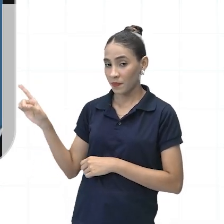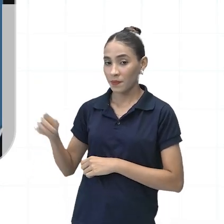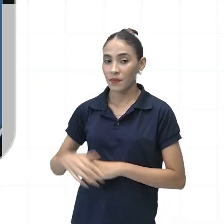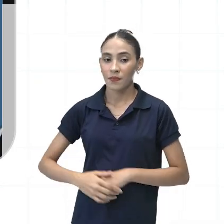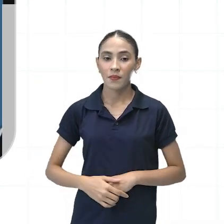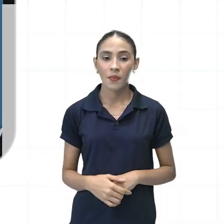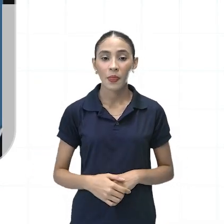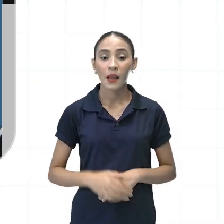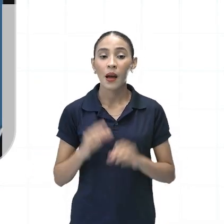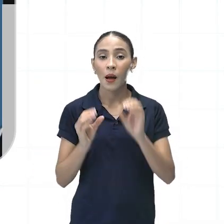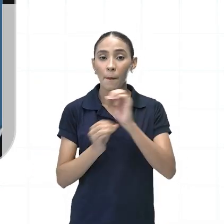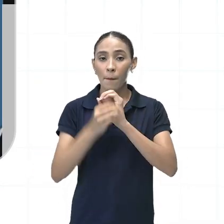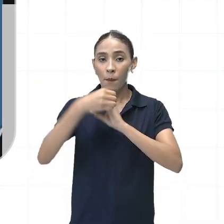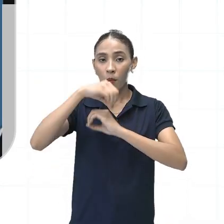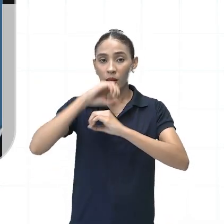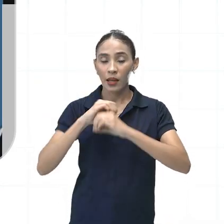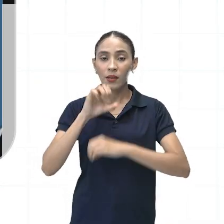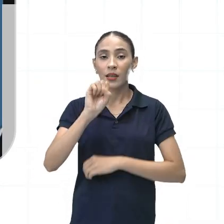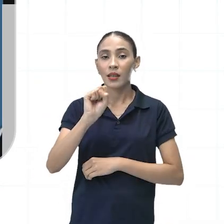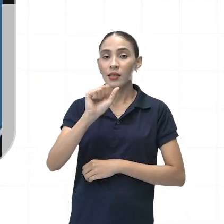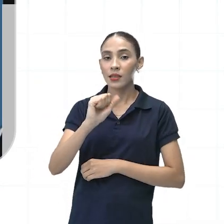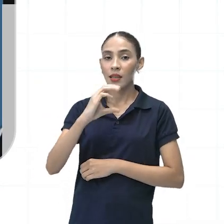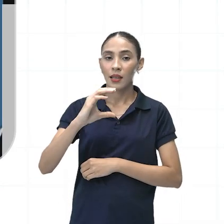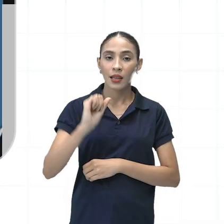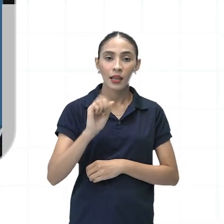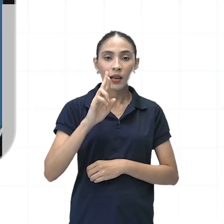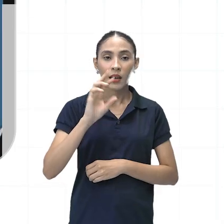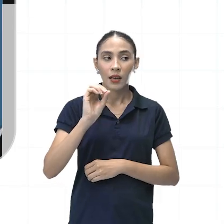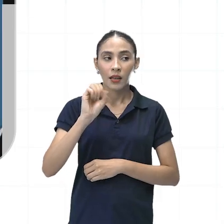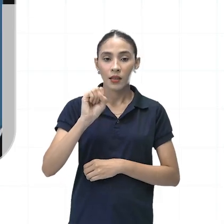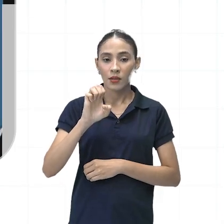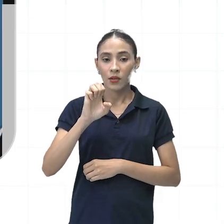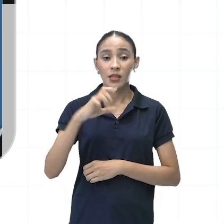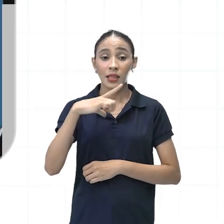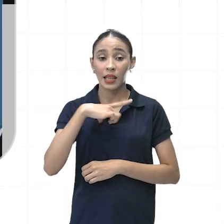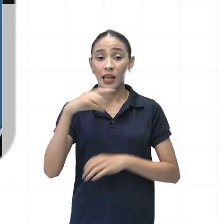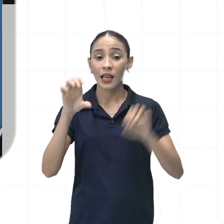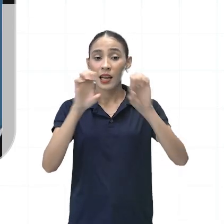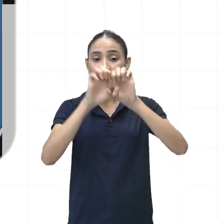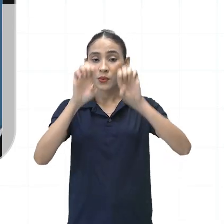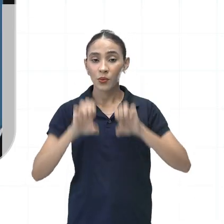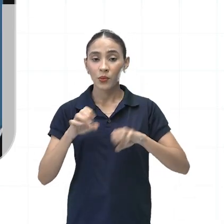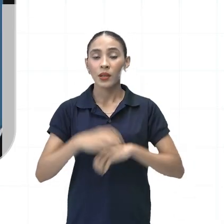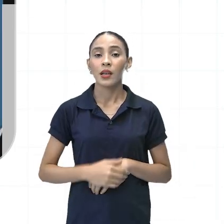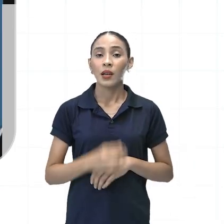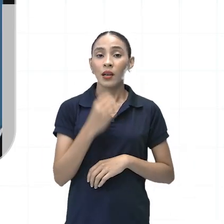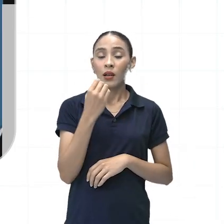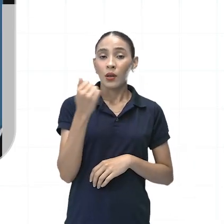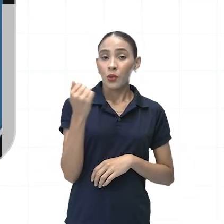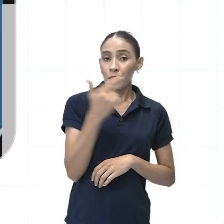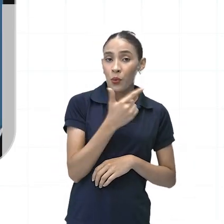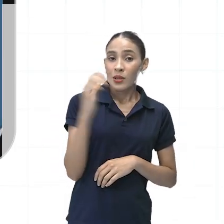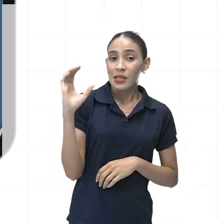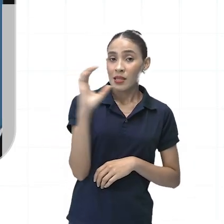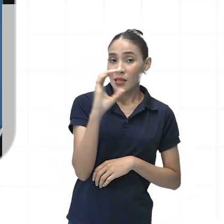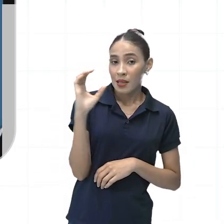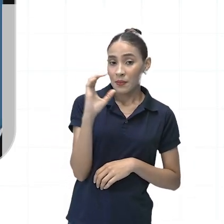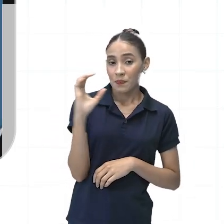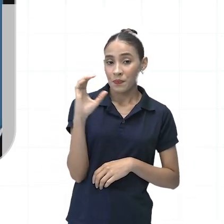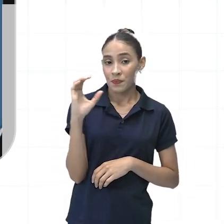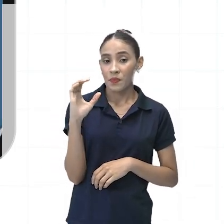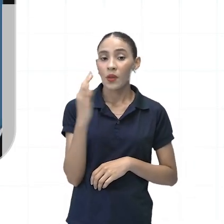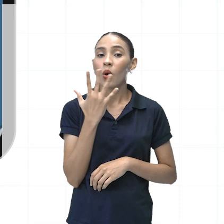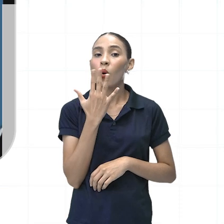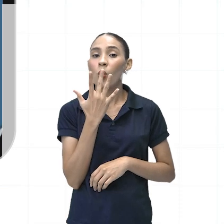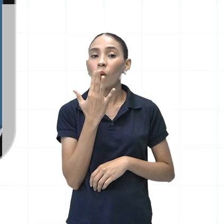a molécula de sacarose. Ela tem uma fórmula composta por 12 carbonos representados